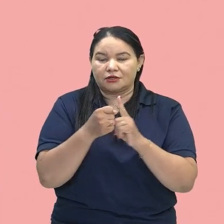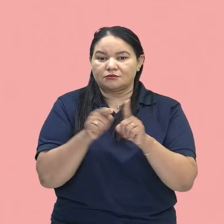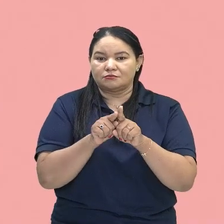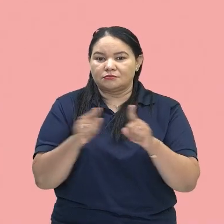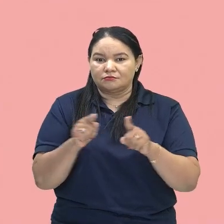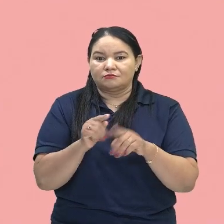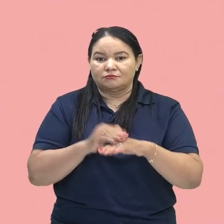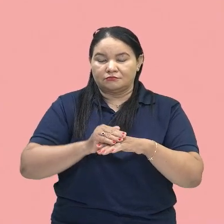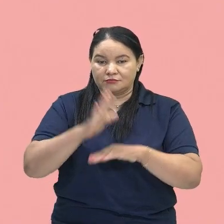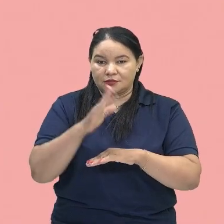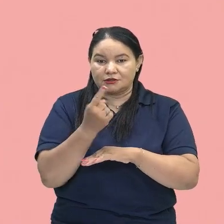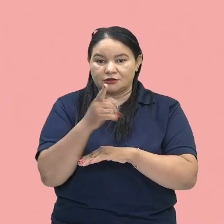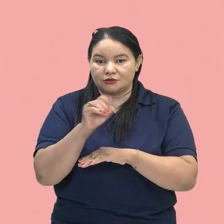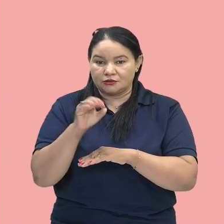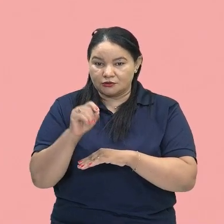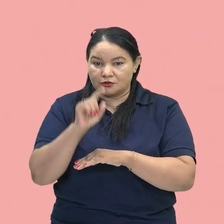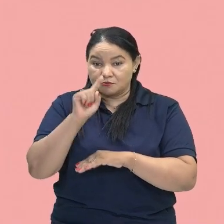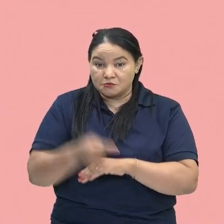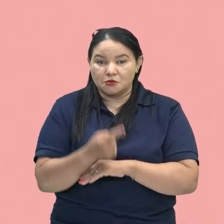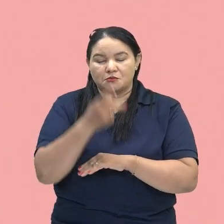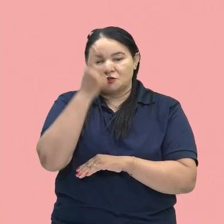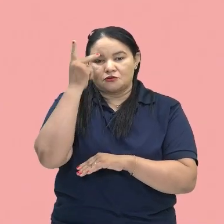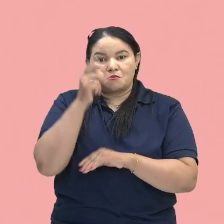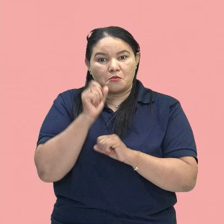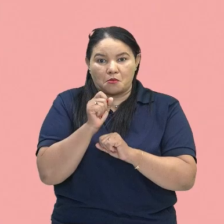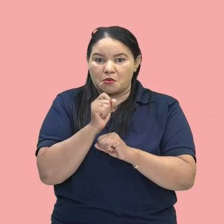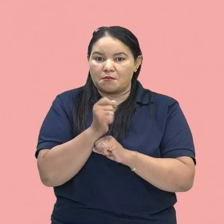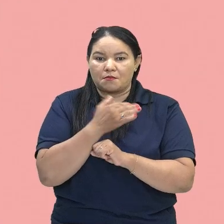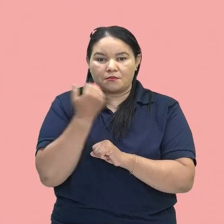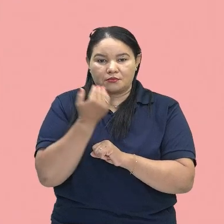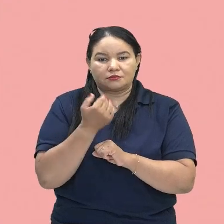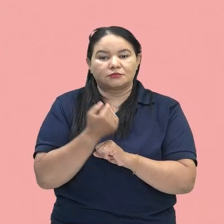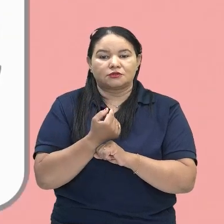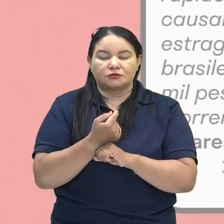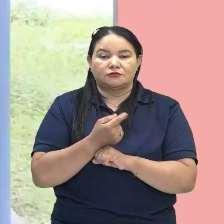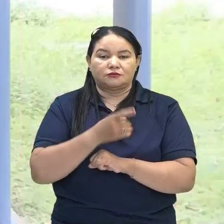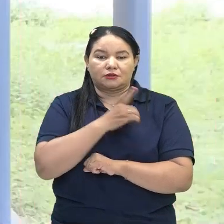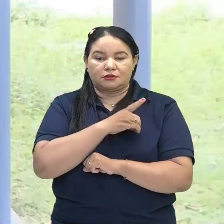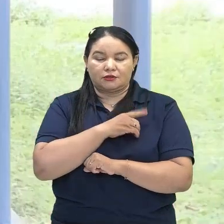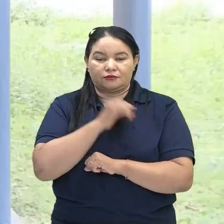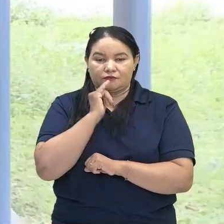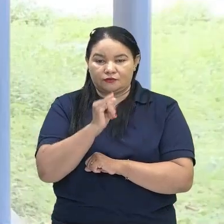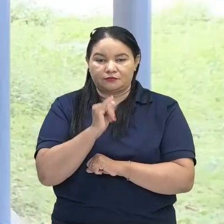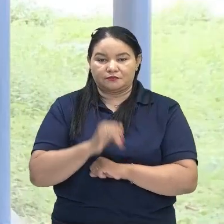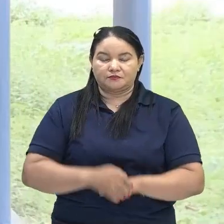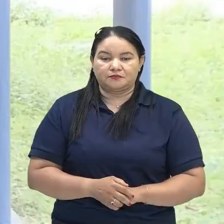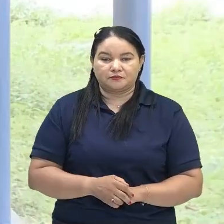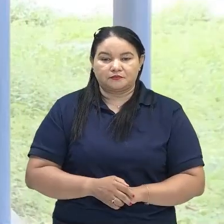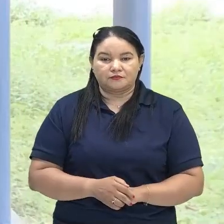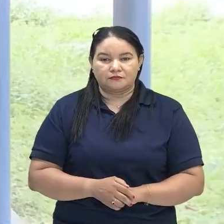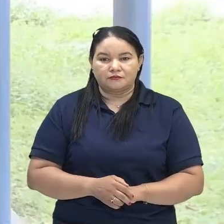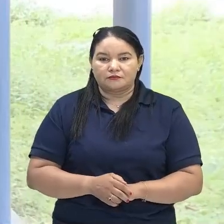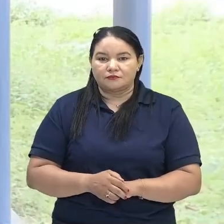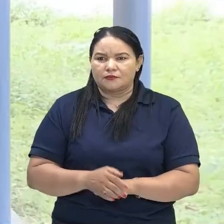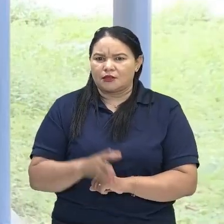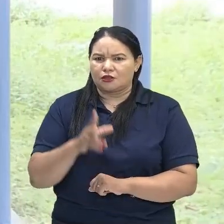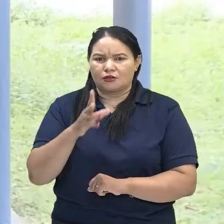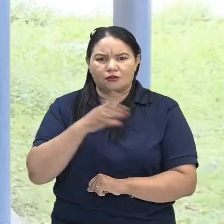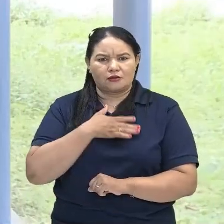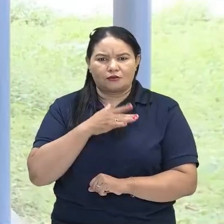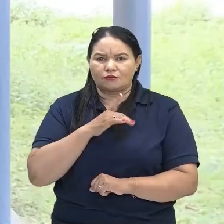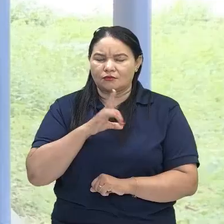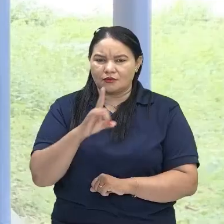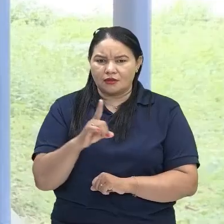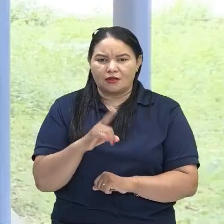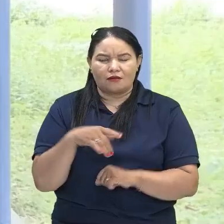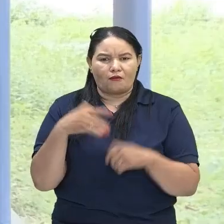100 mil pessoas poderiam morrer, afirmou João Tavares. Que horror! Tenho que